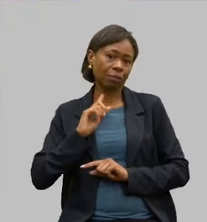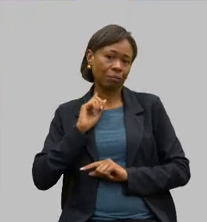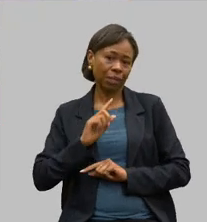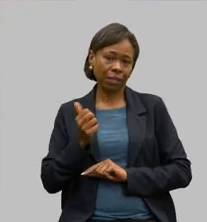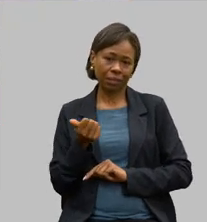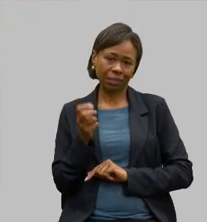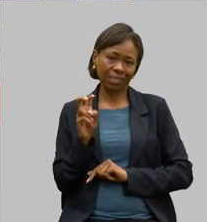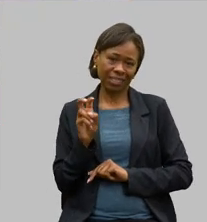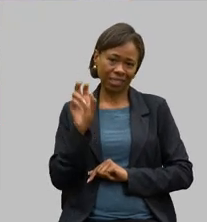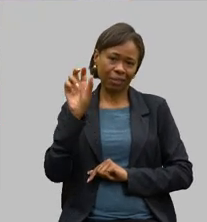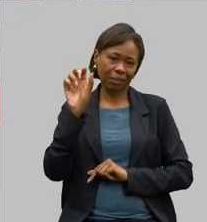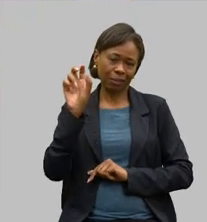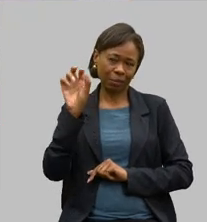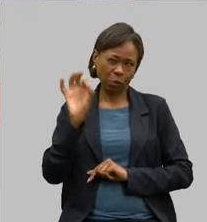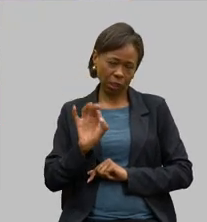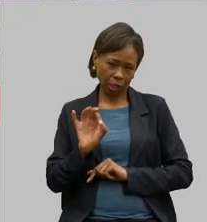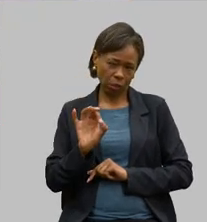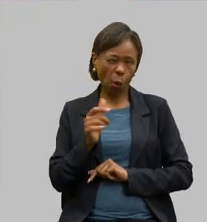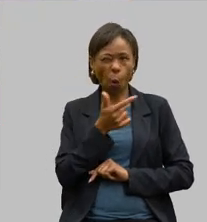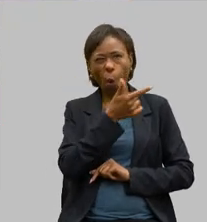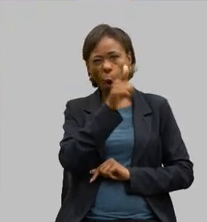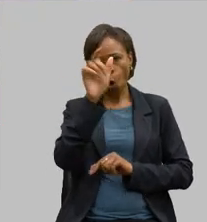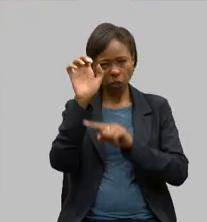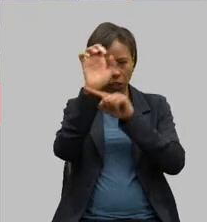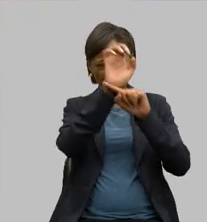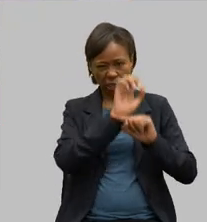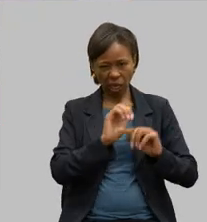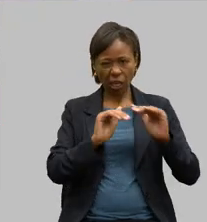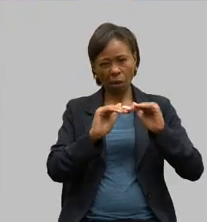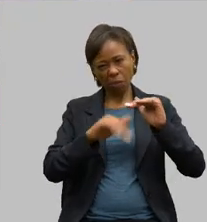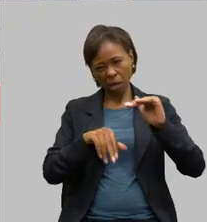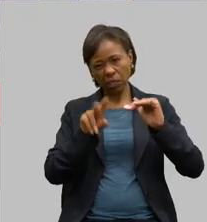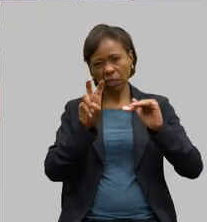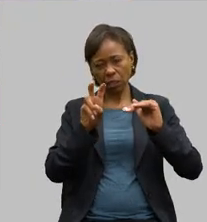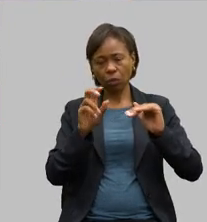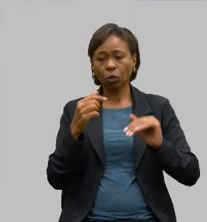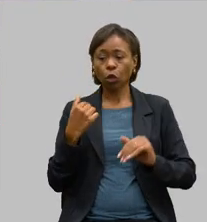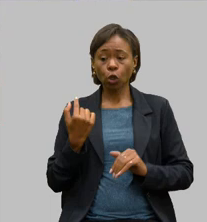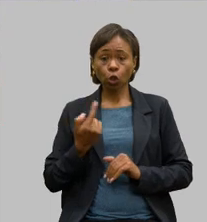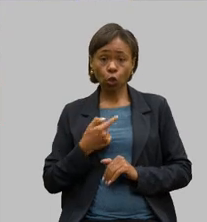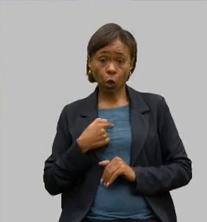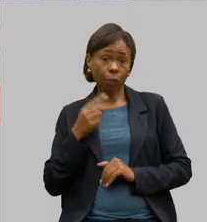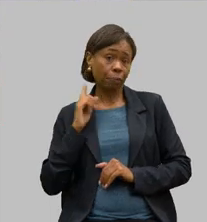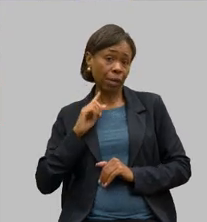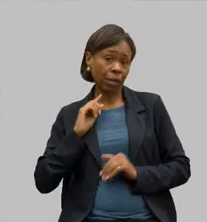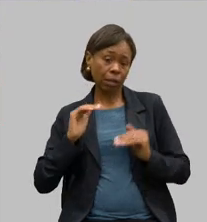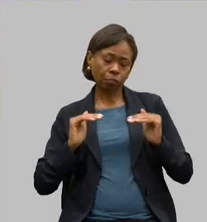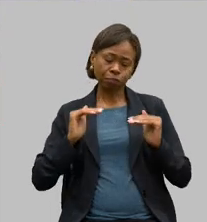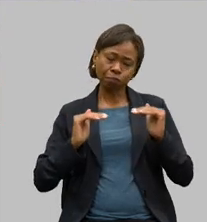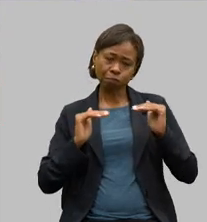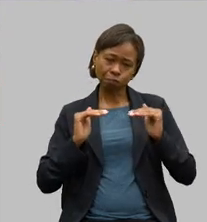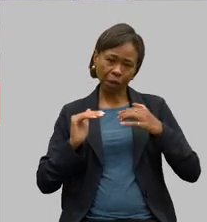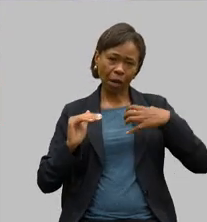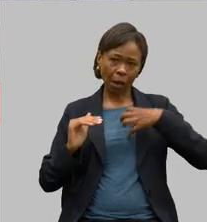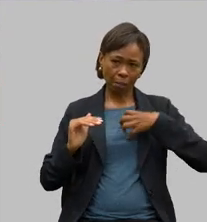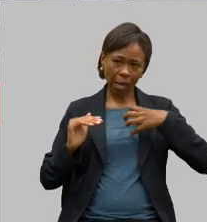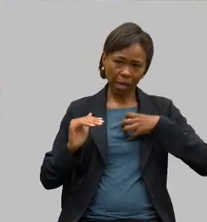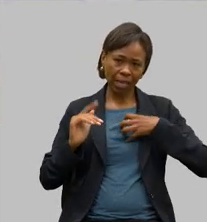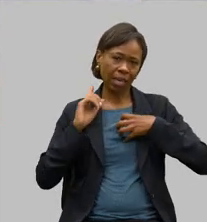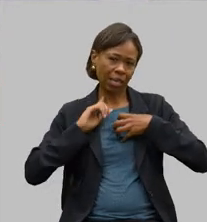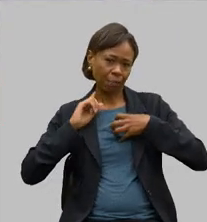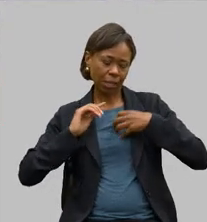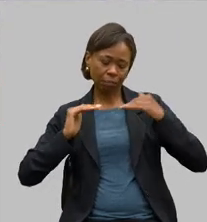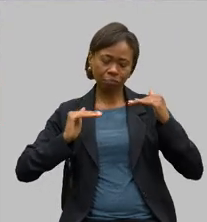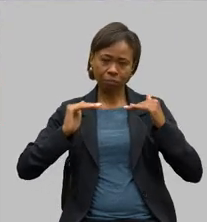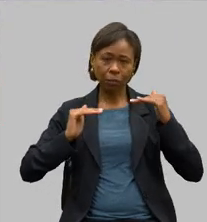outros já tudo abaixo de cinco nós estamos aí bem posicionados com a Bahia e quando a Bahia cresceu fui falei Gente o que que é que tá